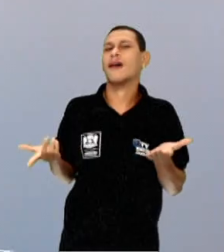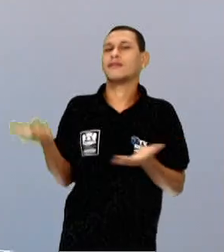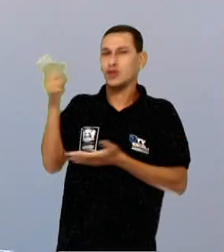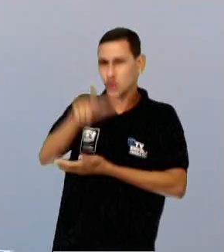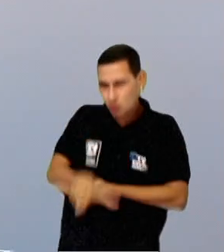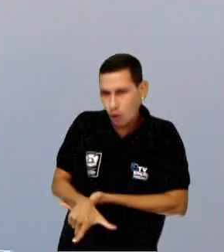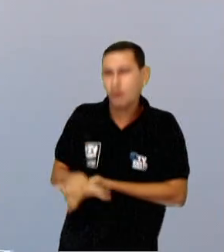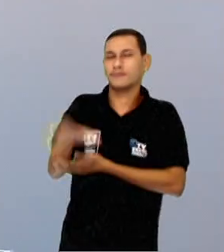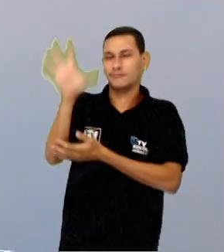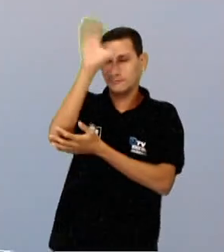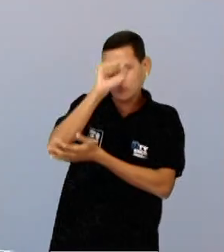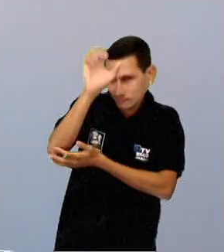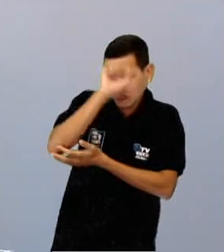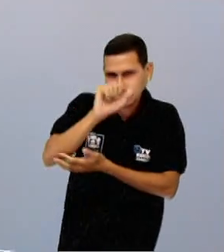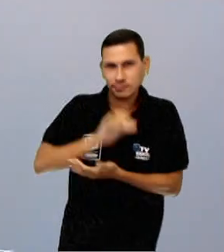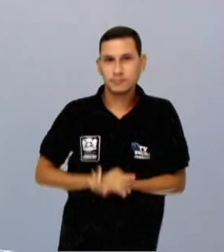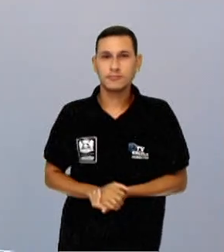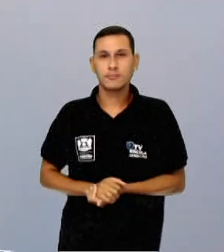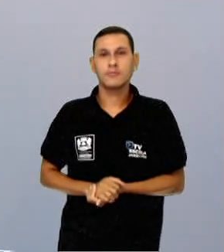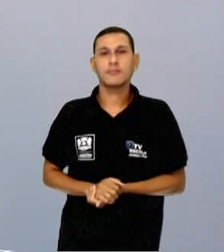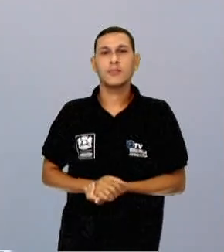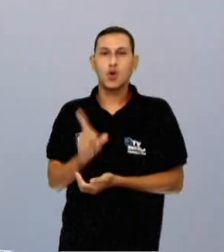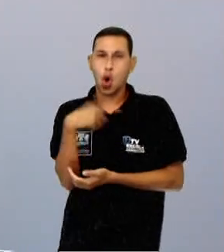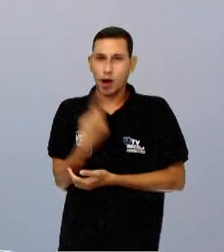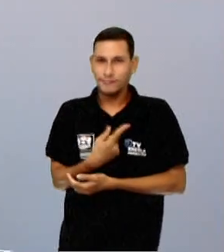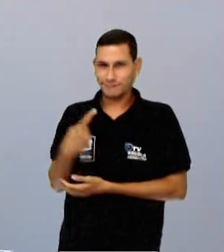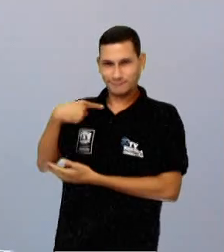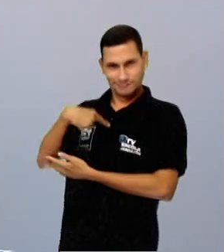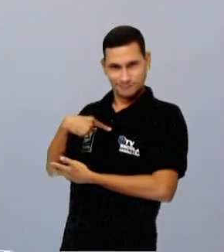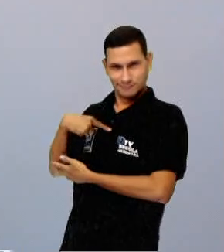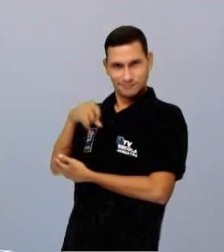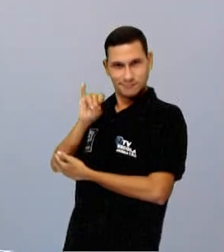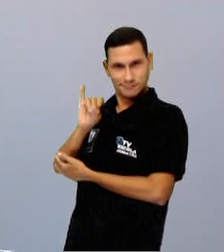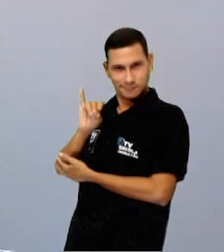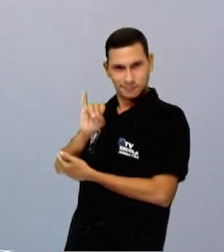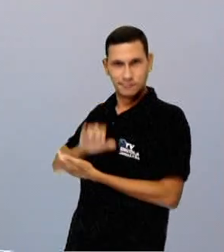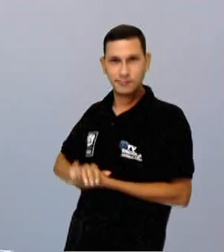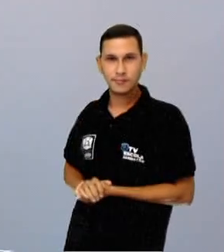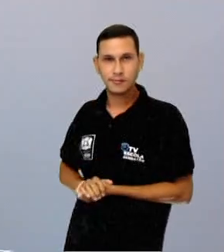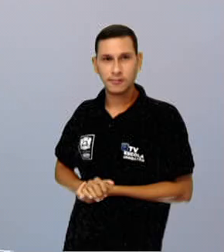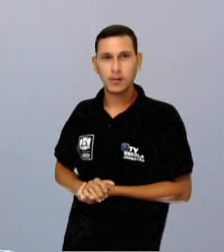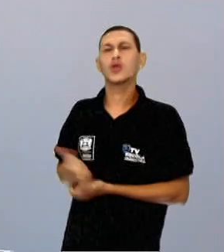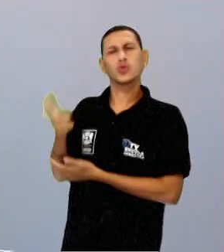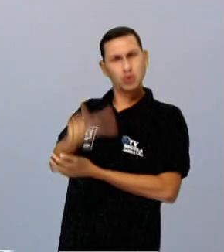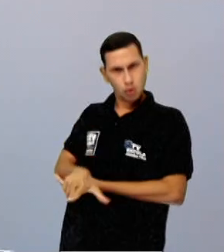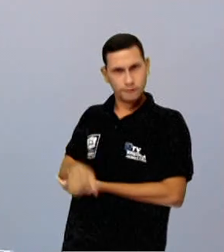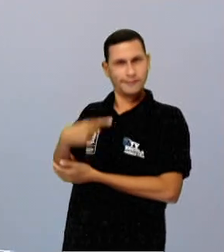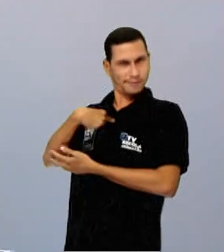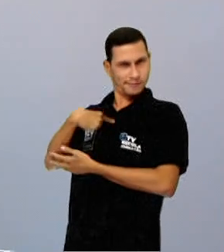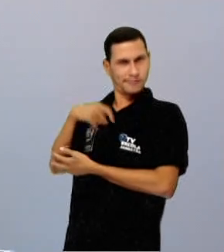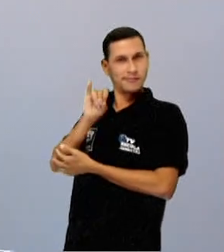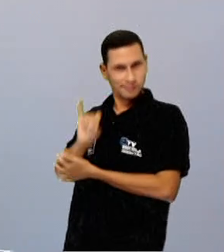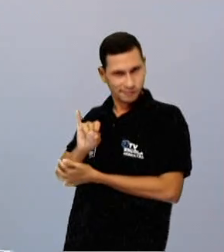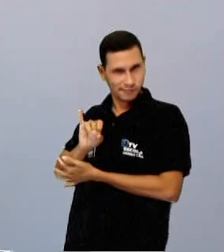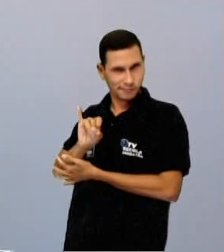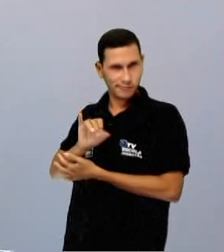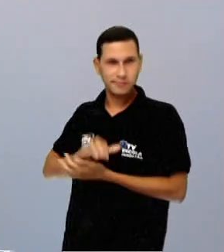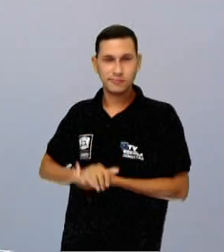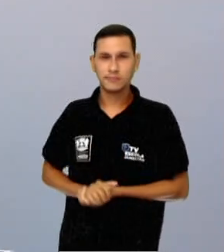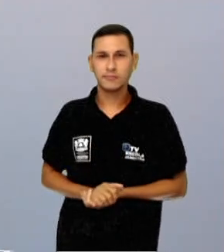de revisar Repita comigo ai mais uma vez ai